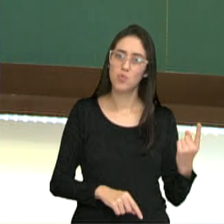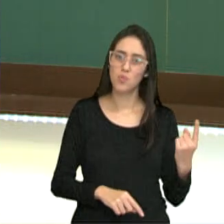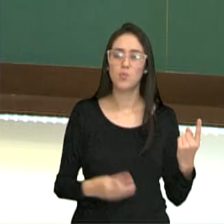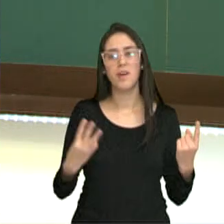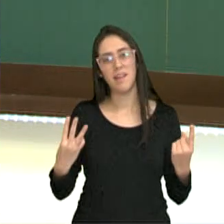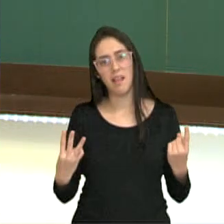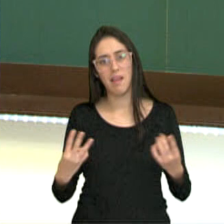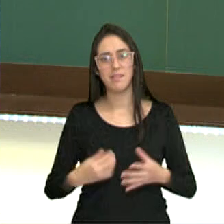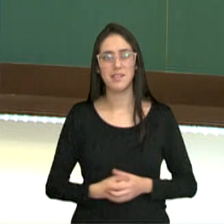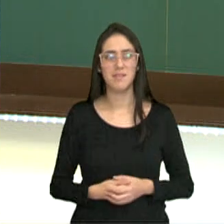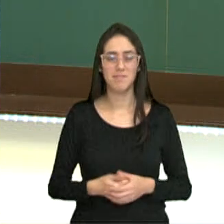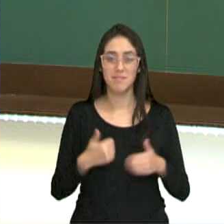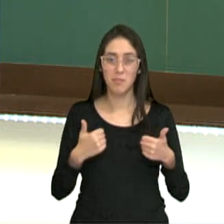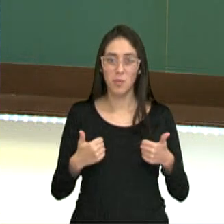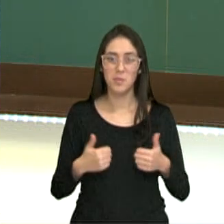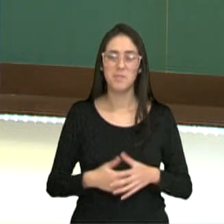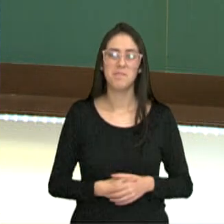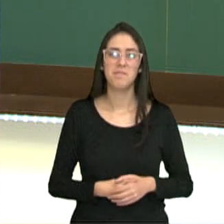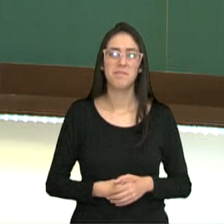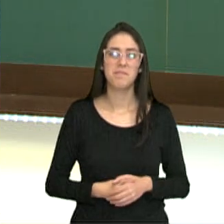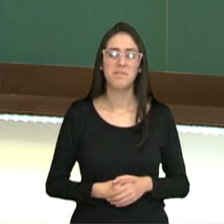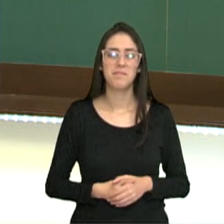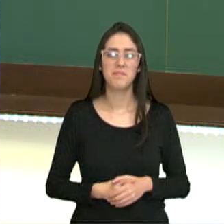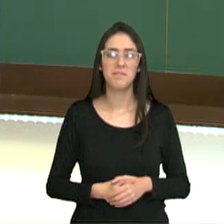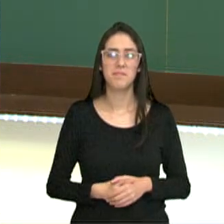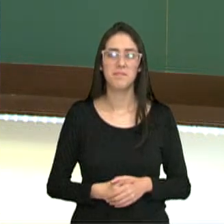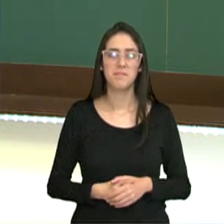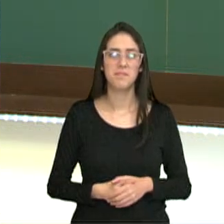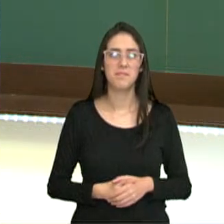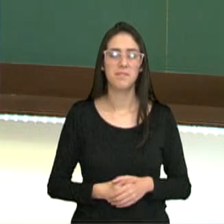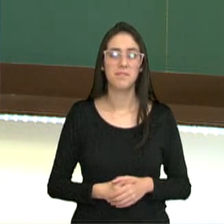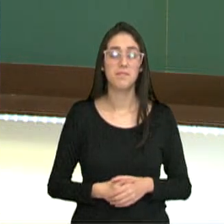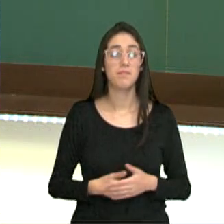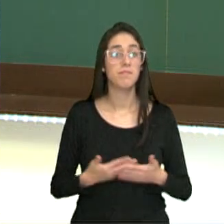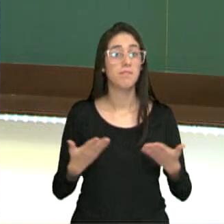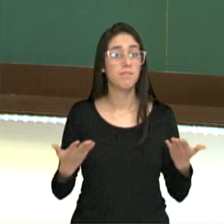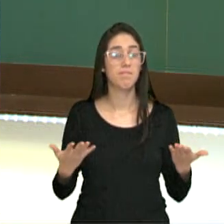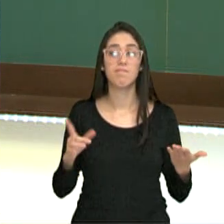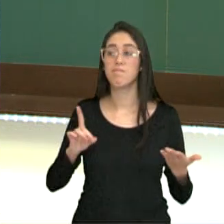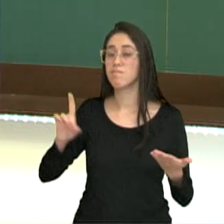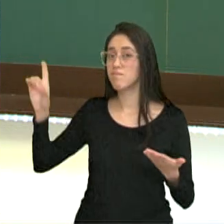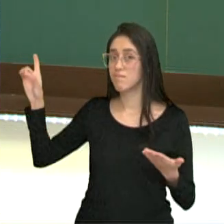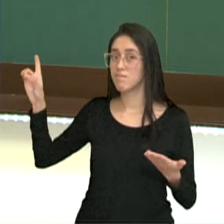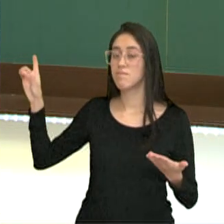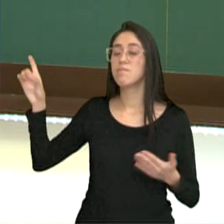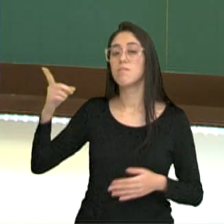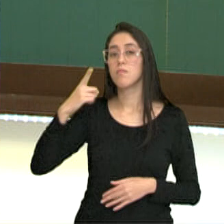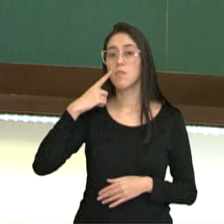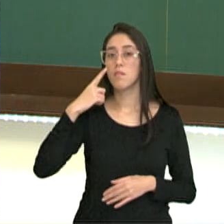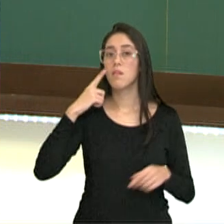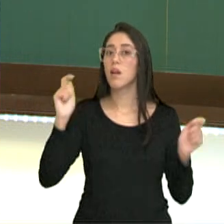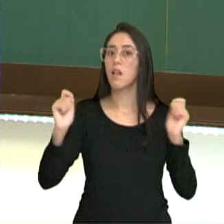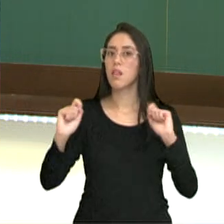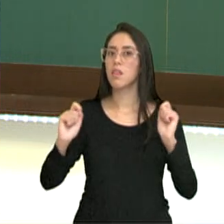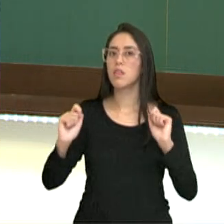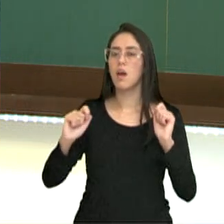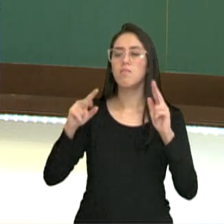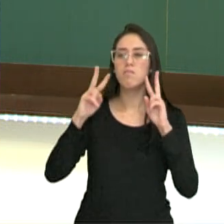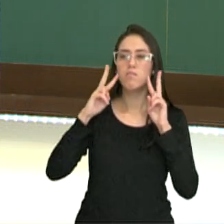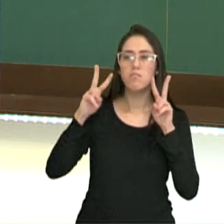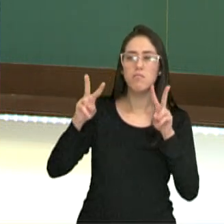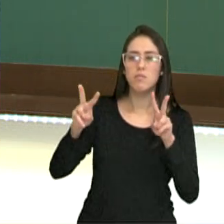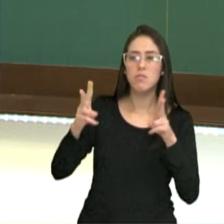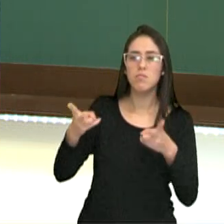3. Tranquilo? Agora aqui, a gente também consegue verificar